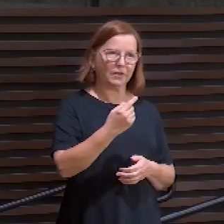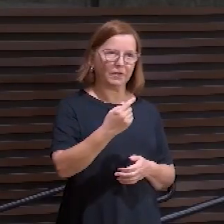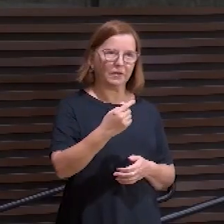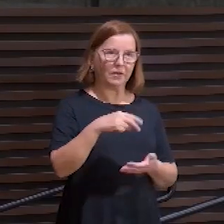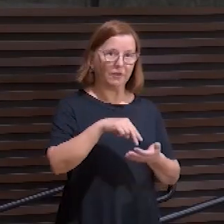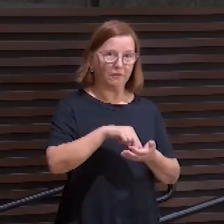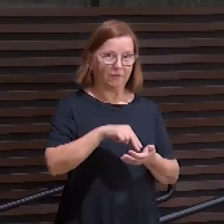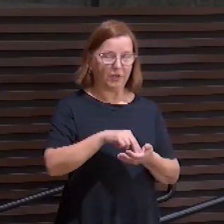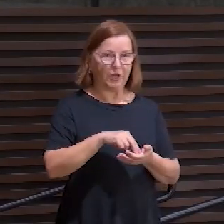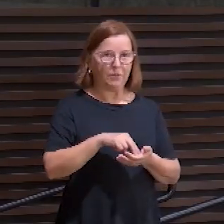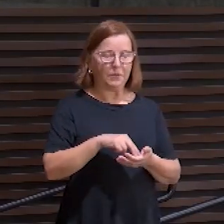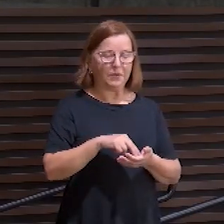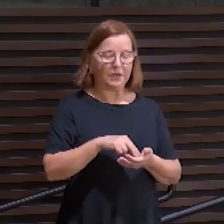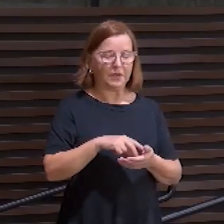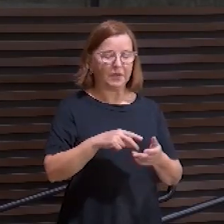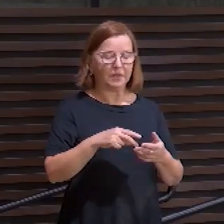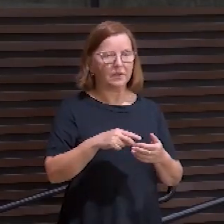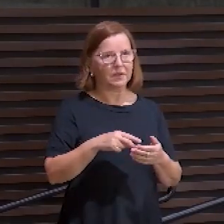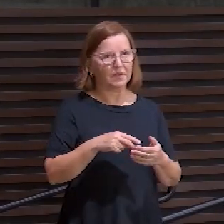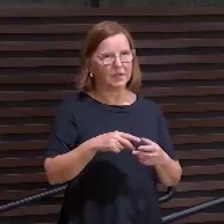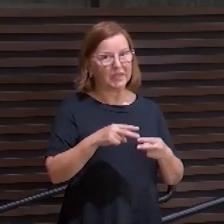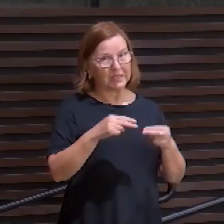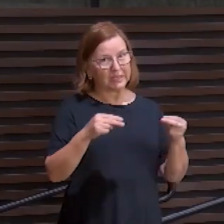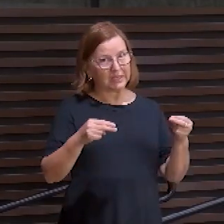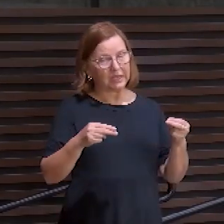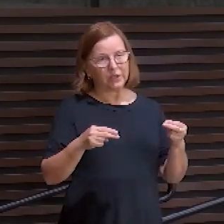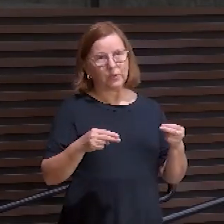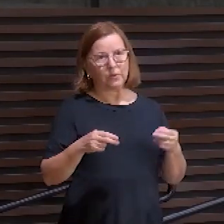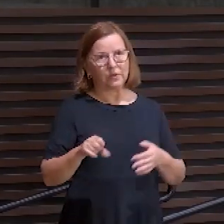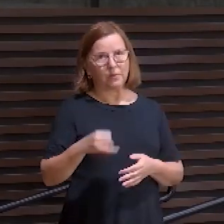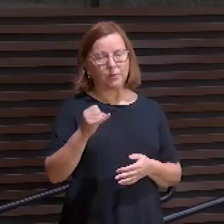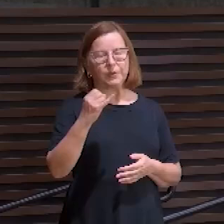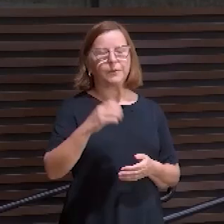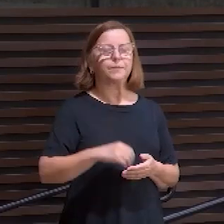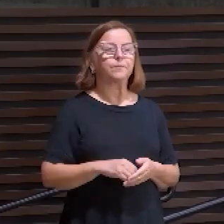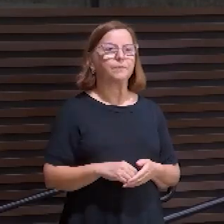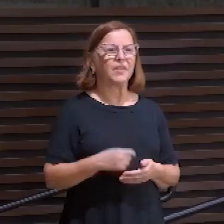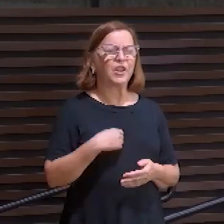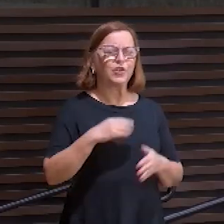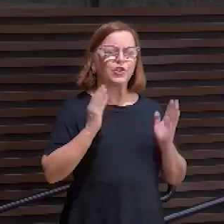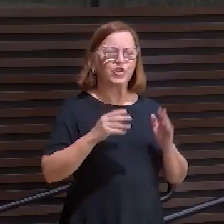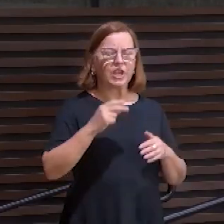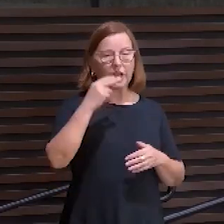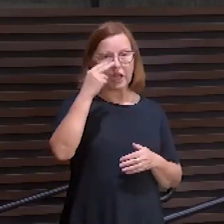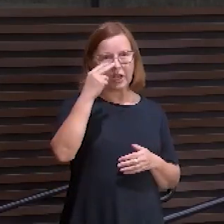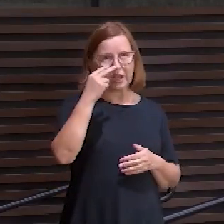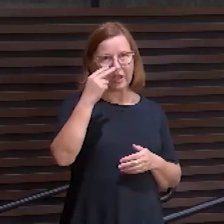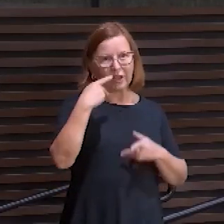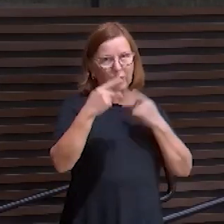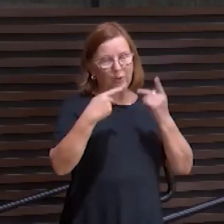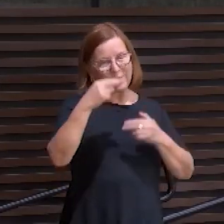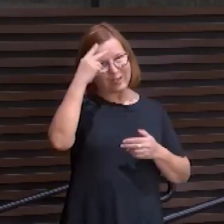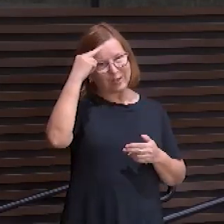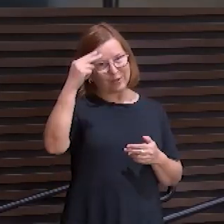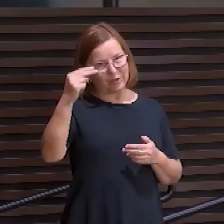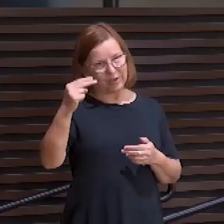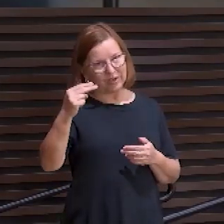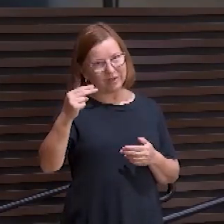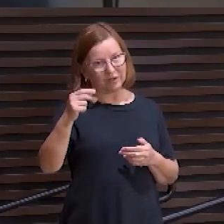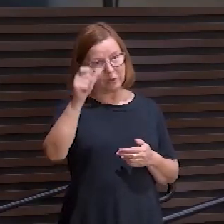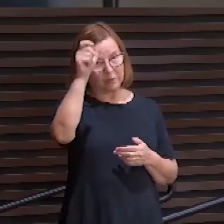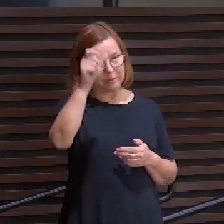já contei aqui há algum tempo a história de uma pessoa que telefonou para a Câmara